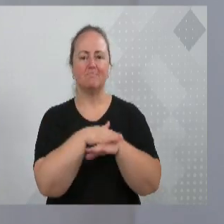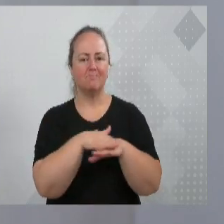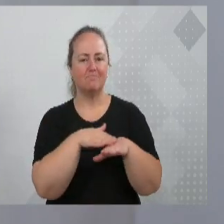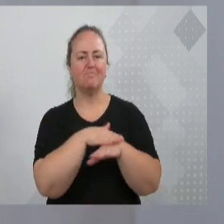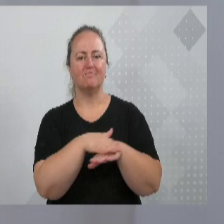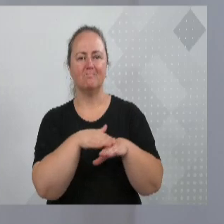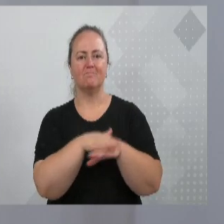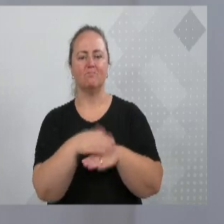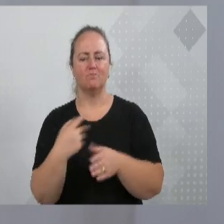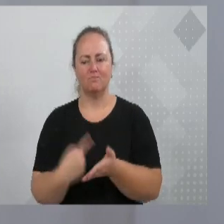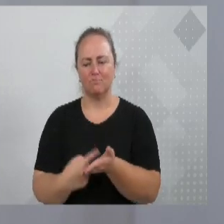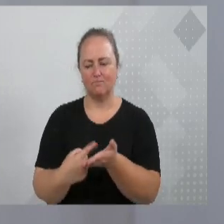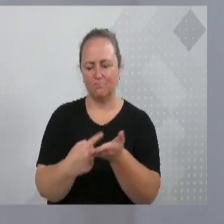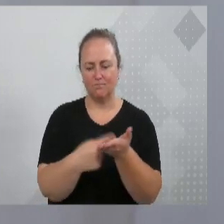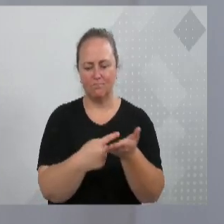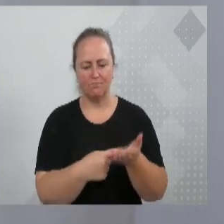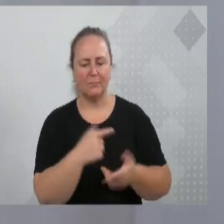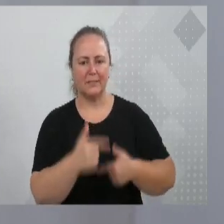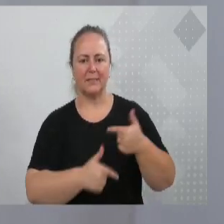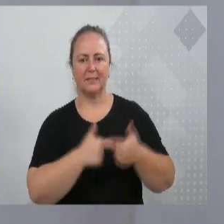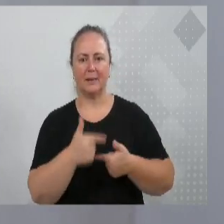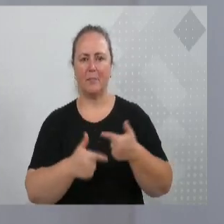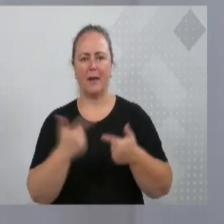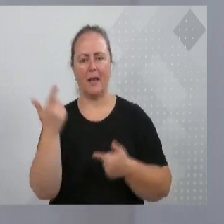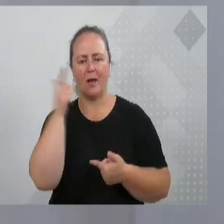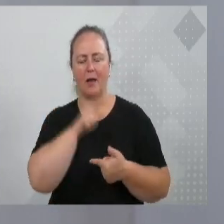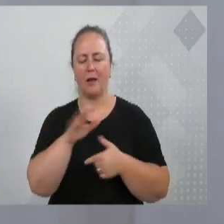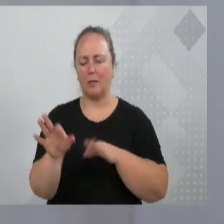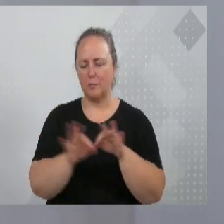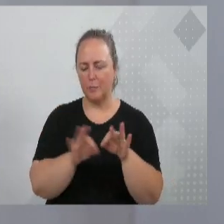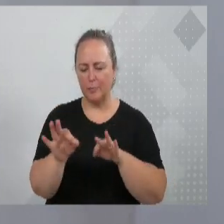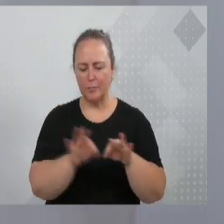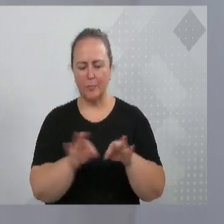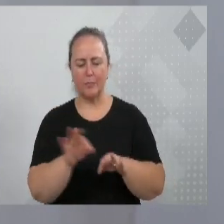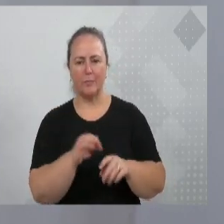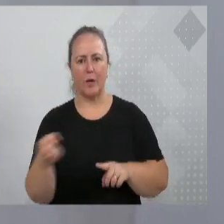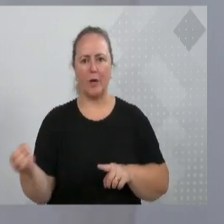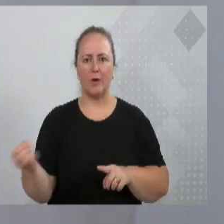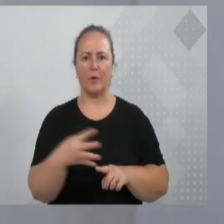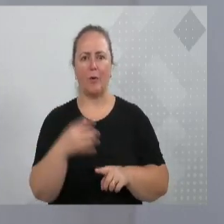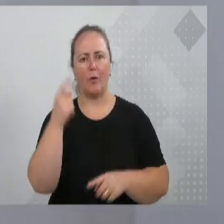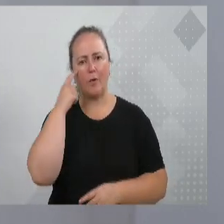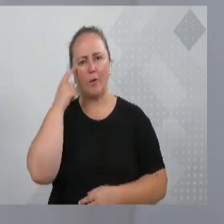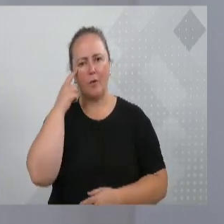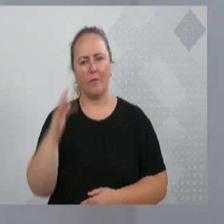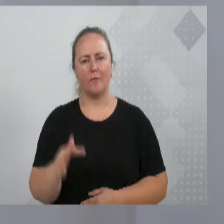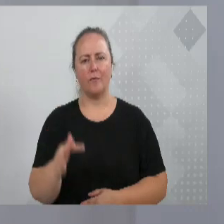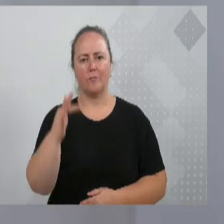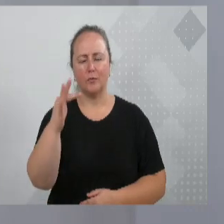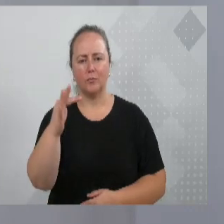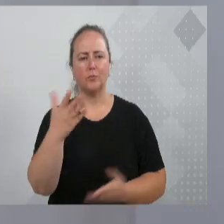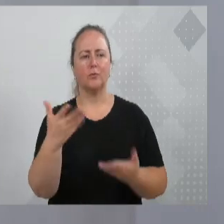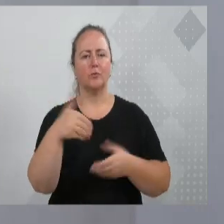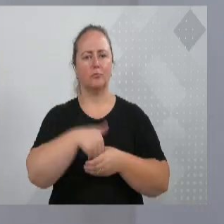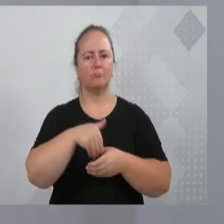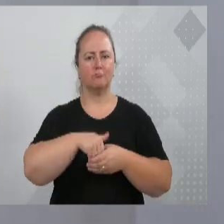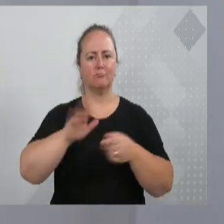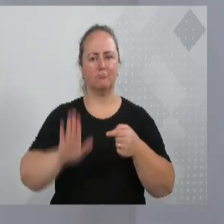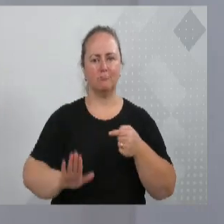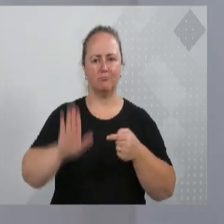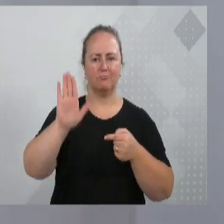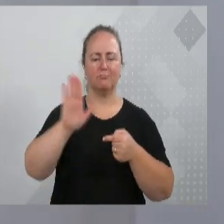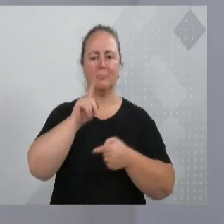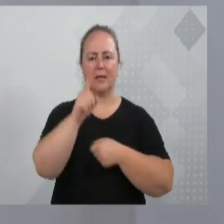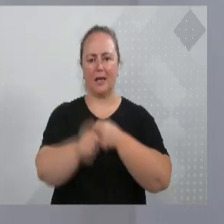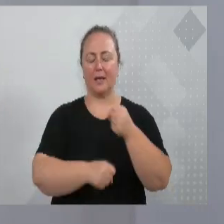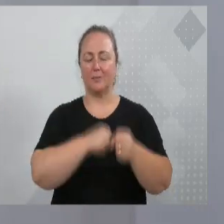ditarmos aí trabalhando no sentido de prepararmos né os novos quadros pensando também no processo eleitoral foi uma conversa